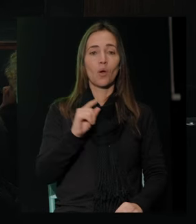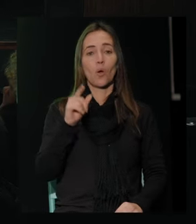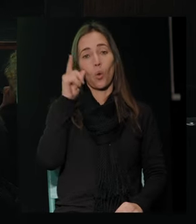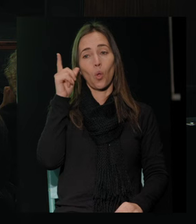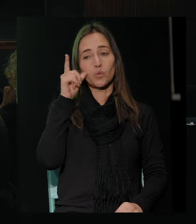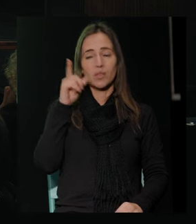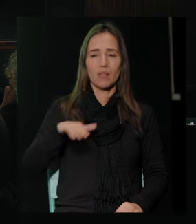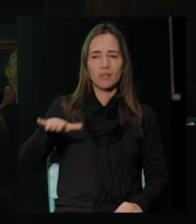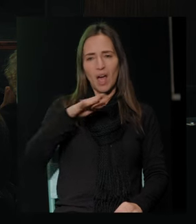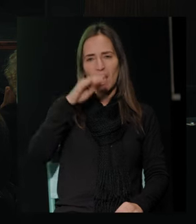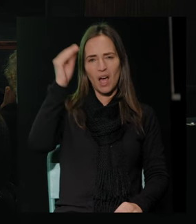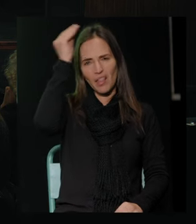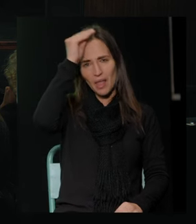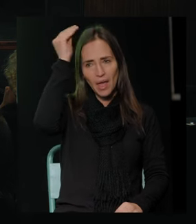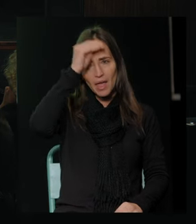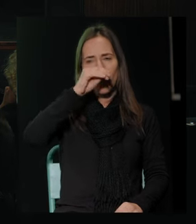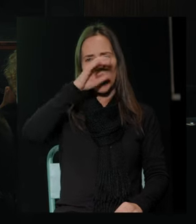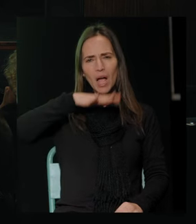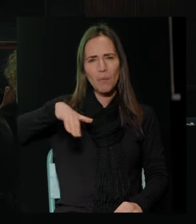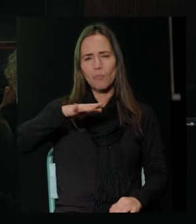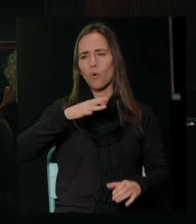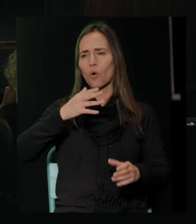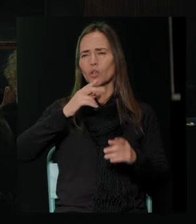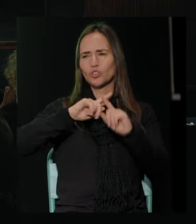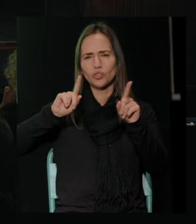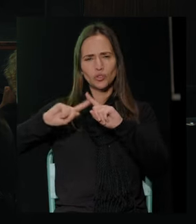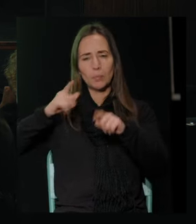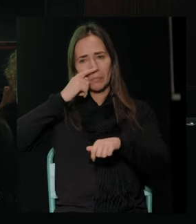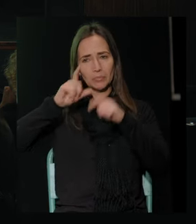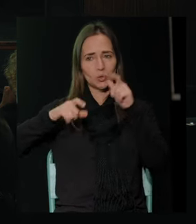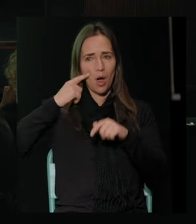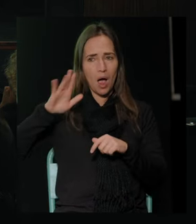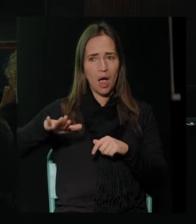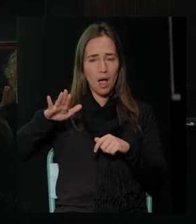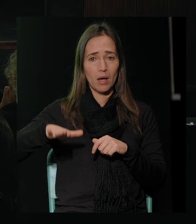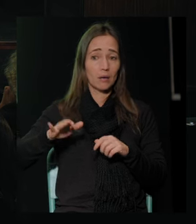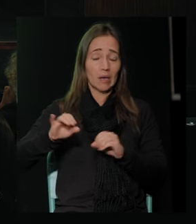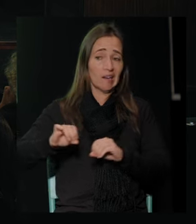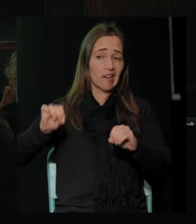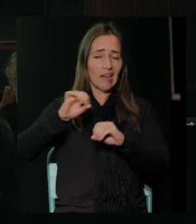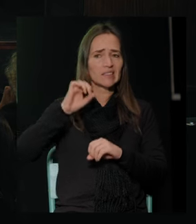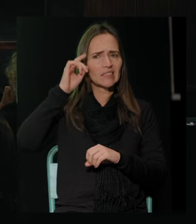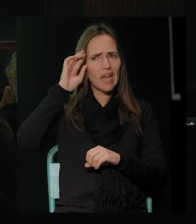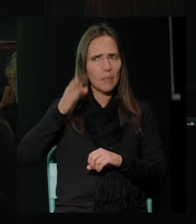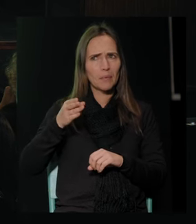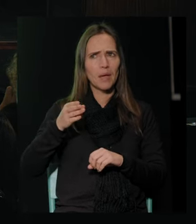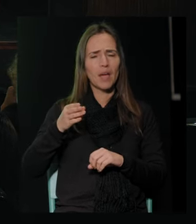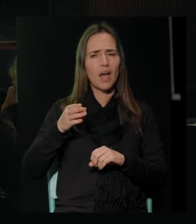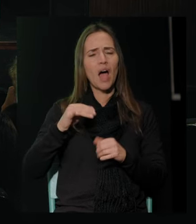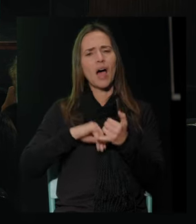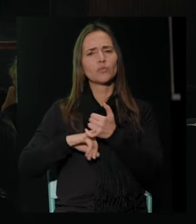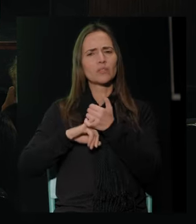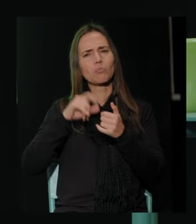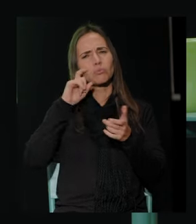área mais rural e muito diversa em termos das pessoas que encontramos lá, ainda ninguém tinha bem noção o que era uma associação de conservação